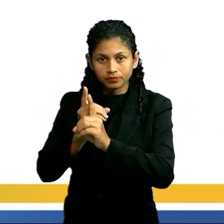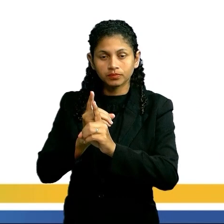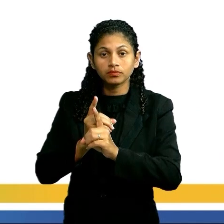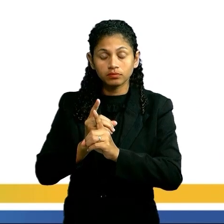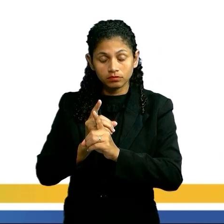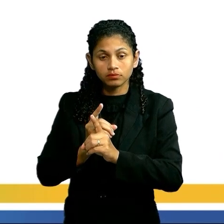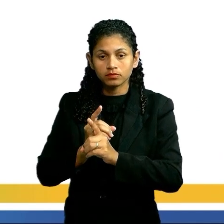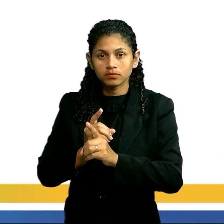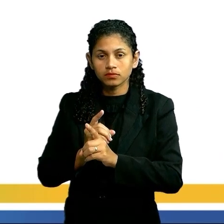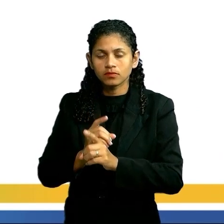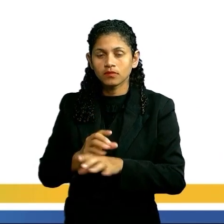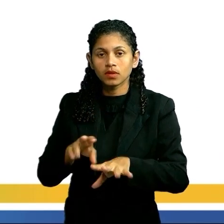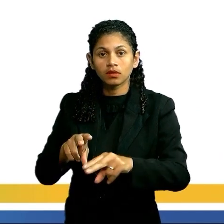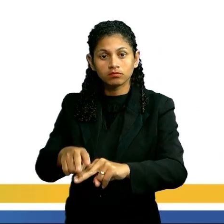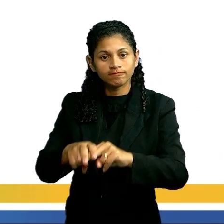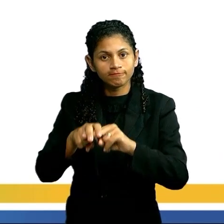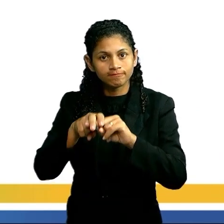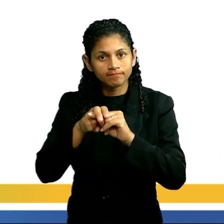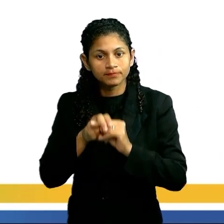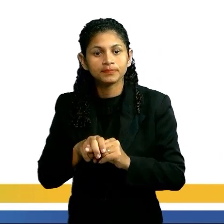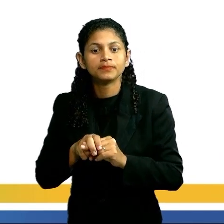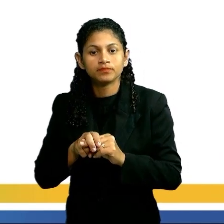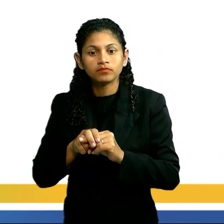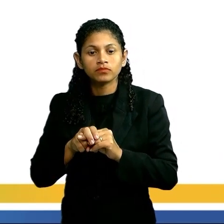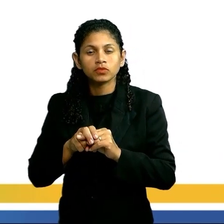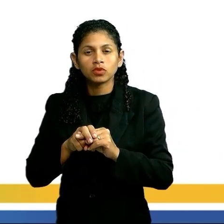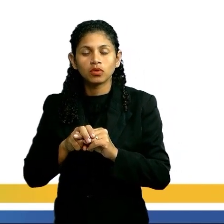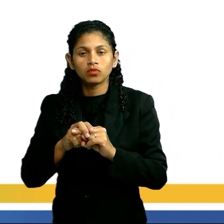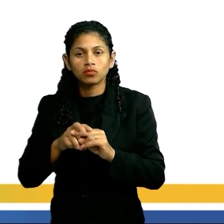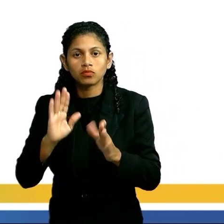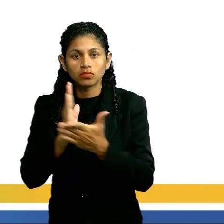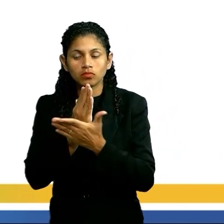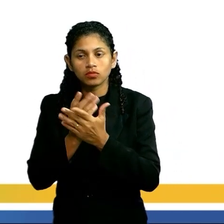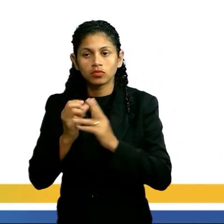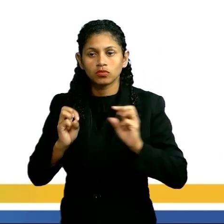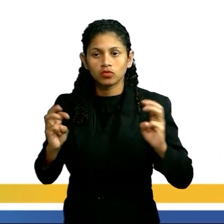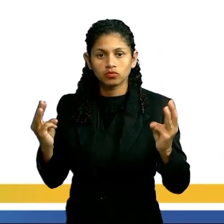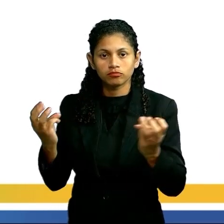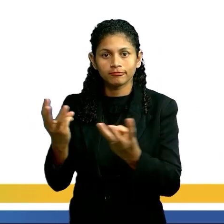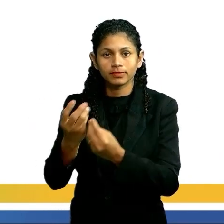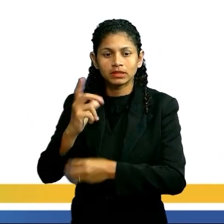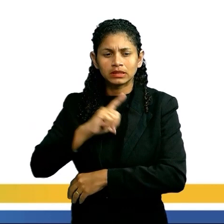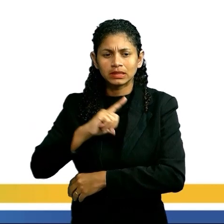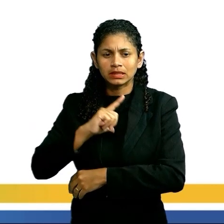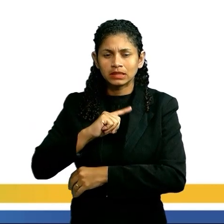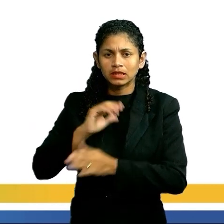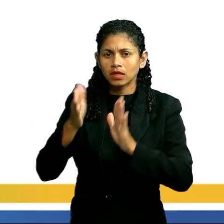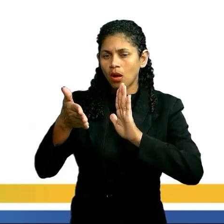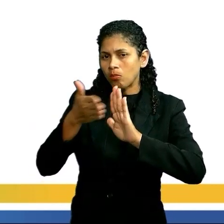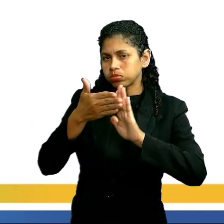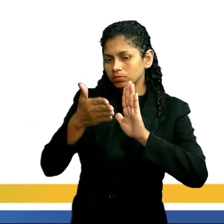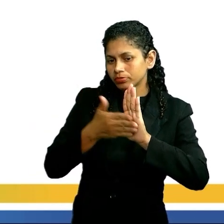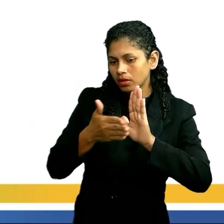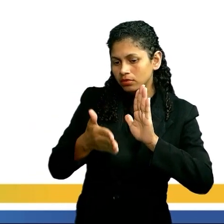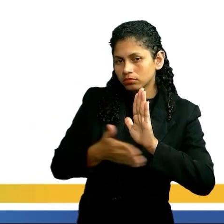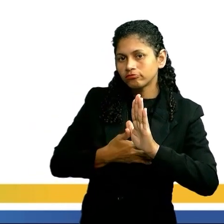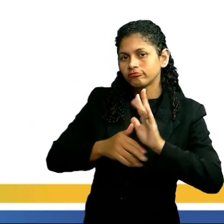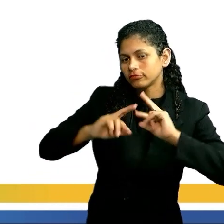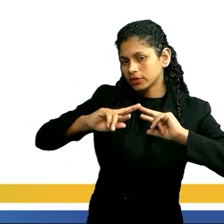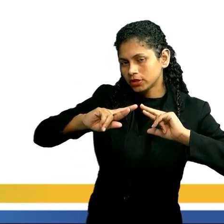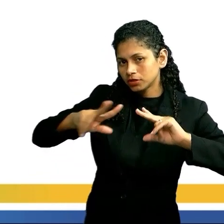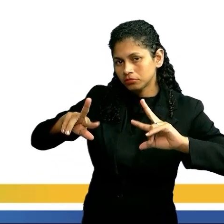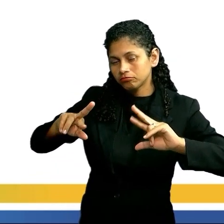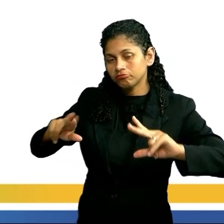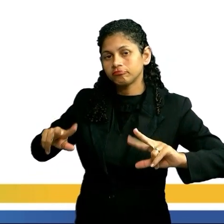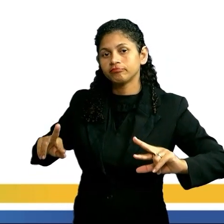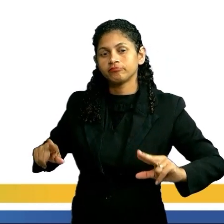isso, foi possível notar que tais substâncias apresentavam propriedades muito diferentes daquelas obtidas a